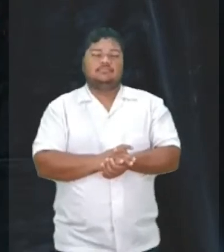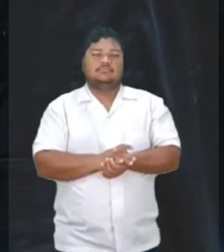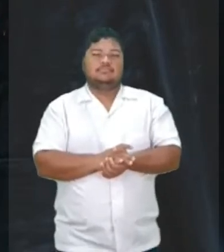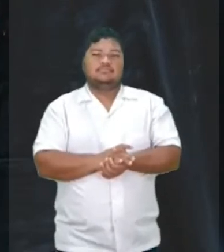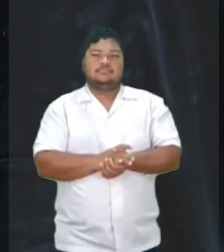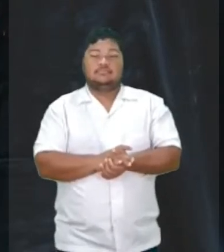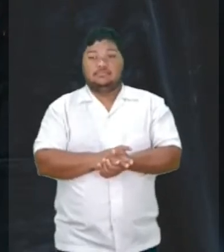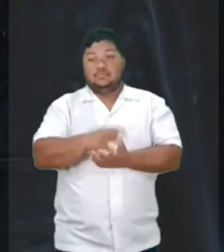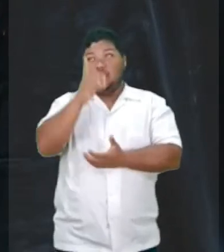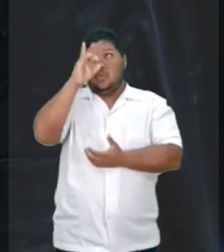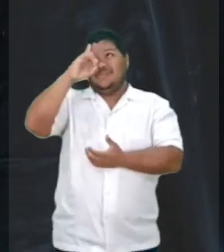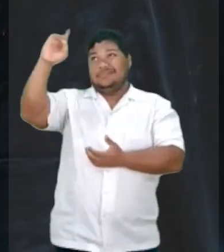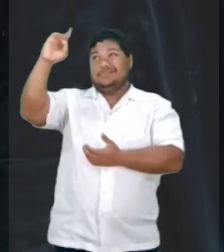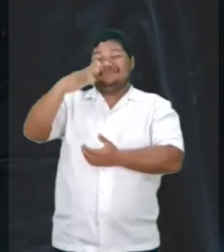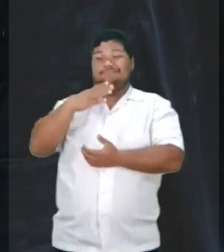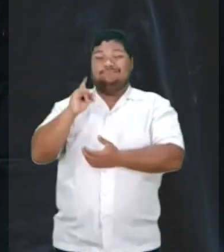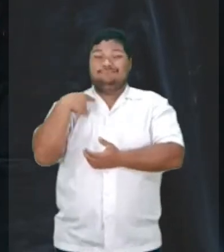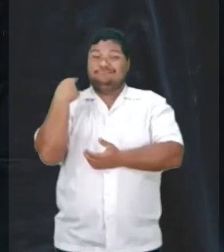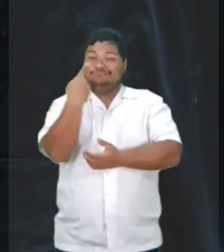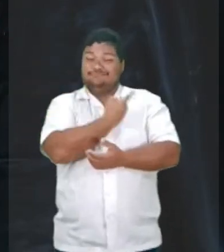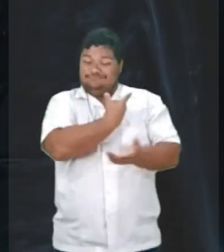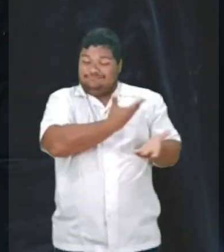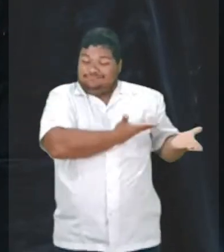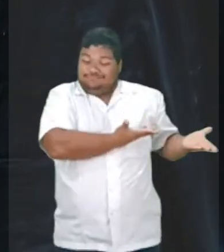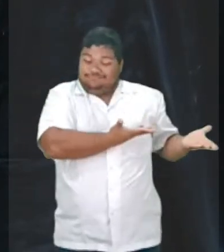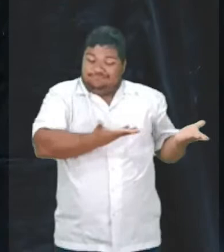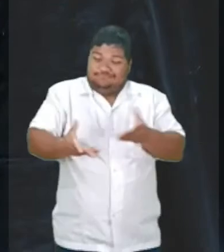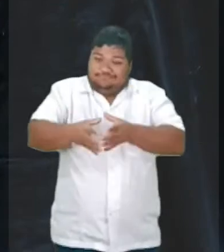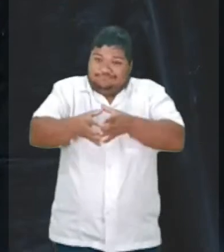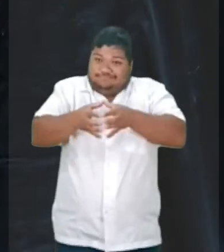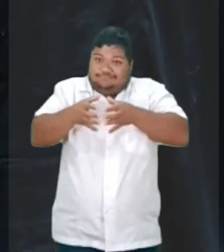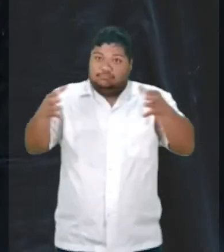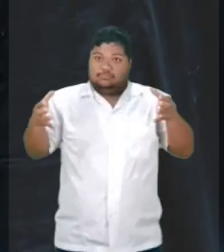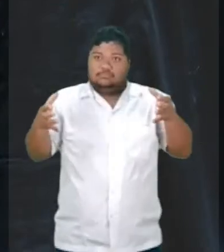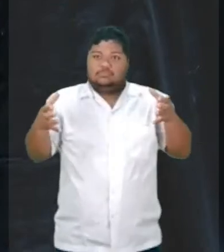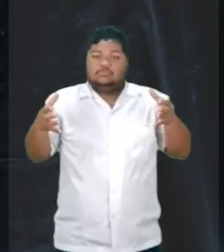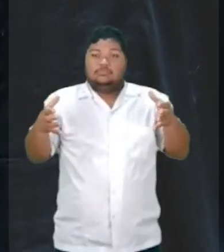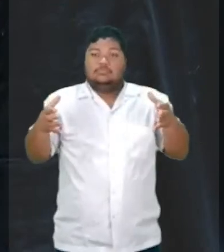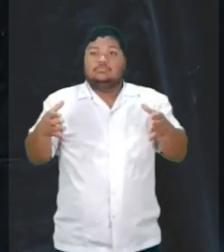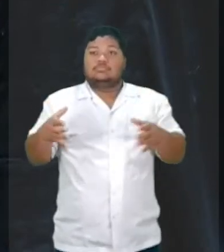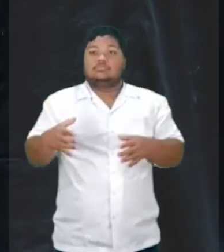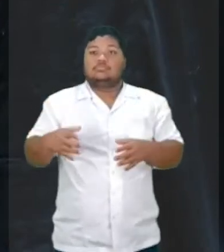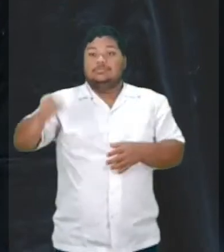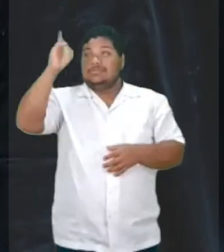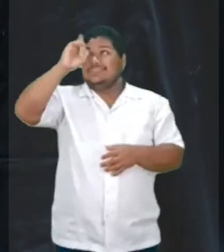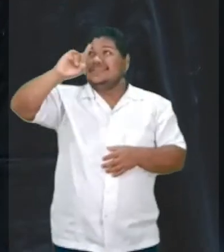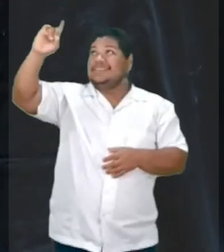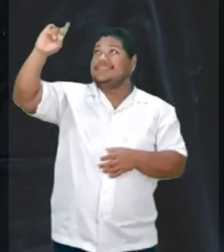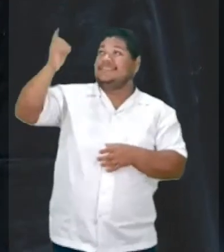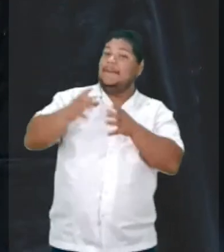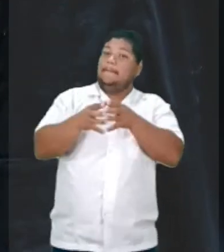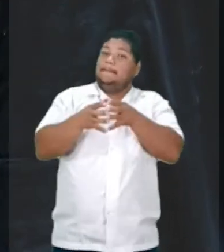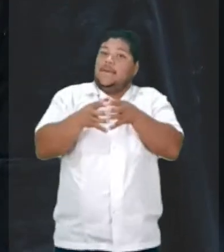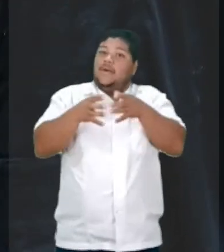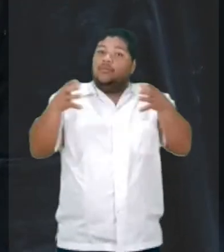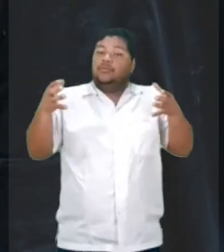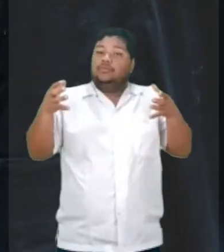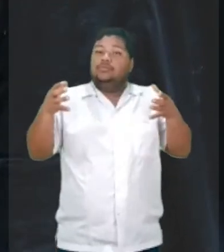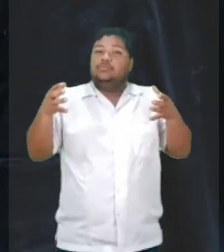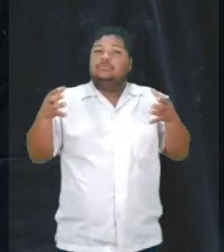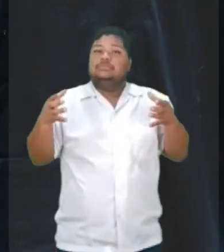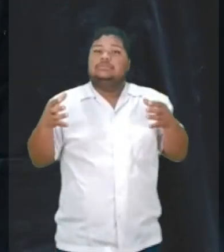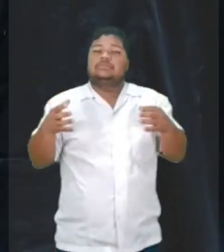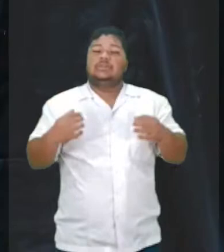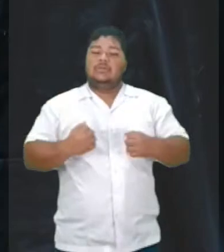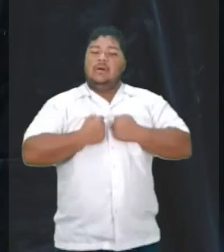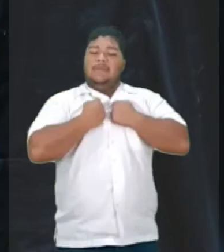que eu sirvo, que nós servimos é grande, porque Ele é maior do que as grandes